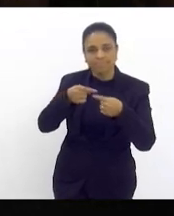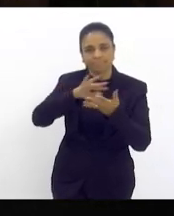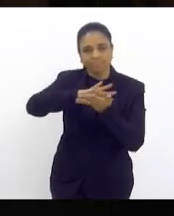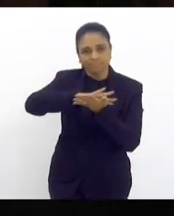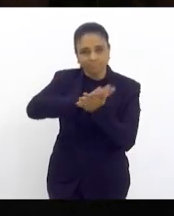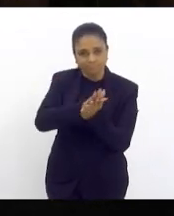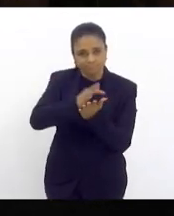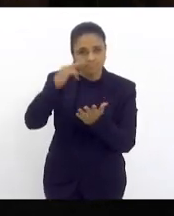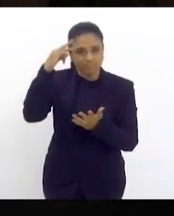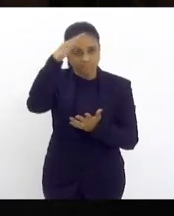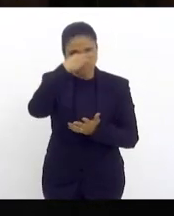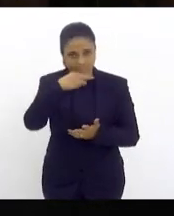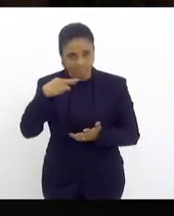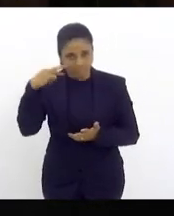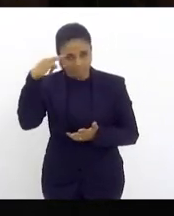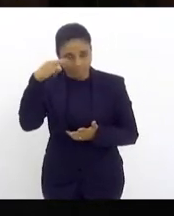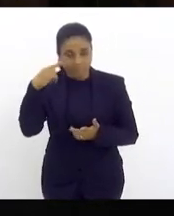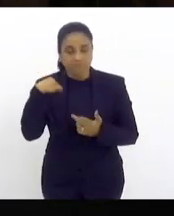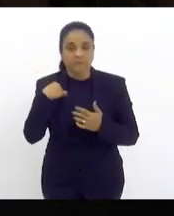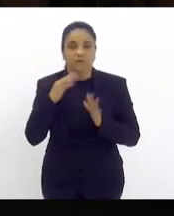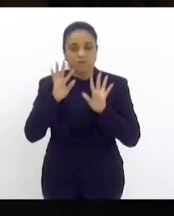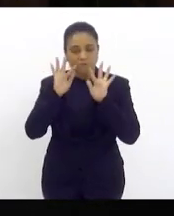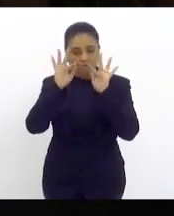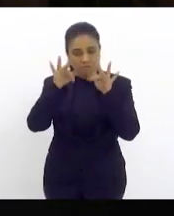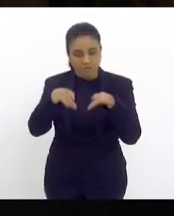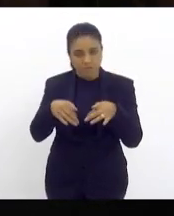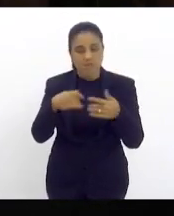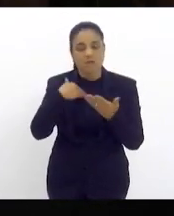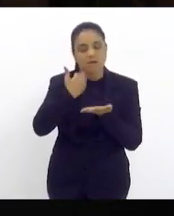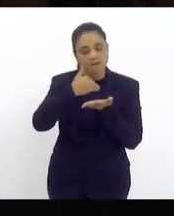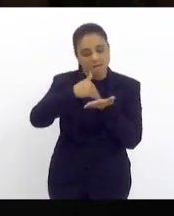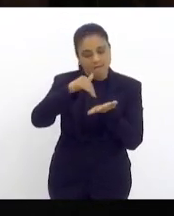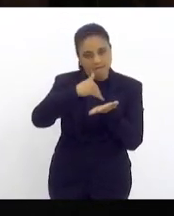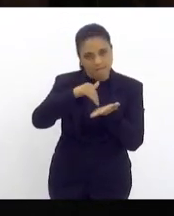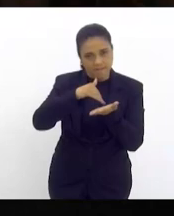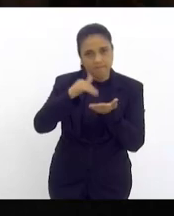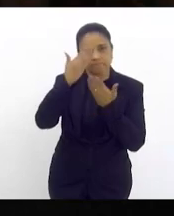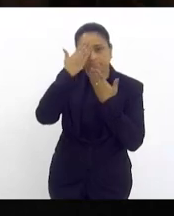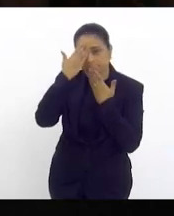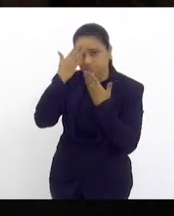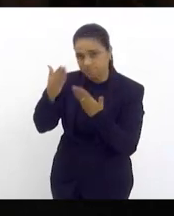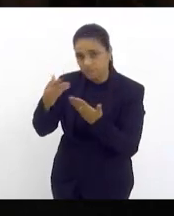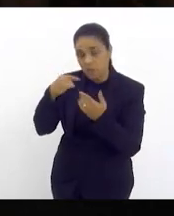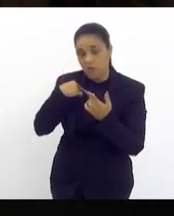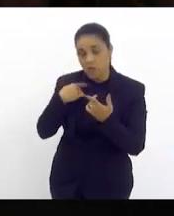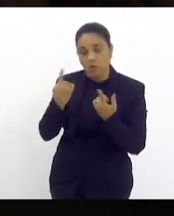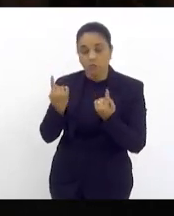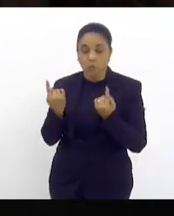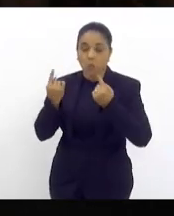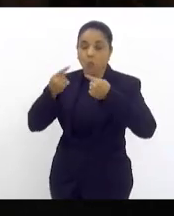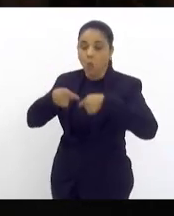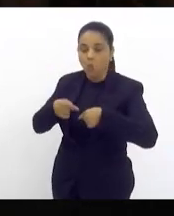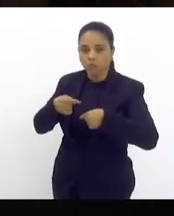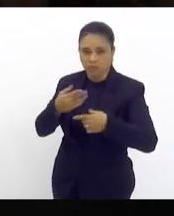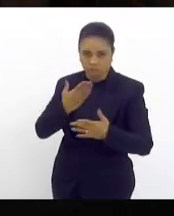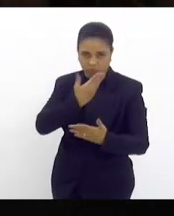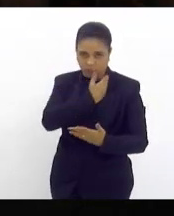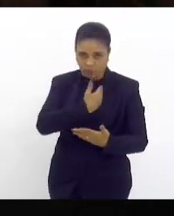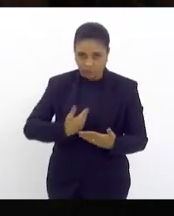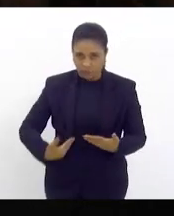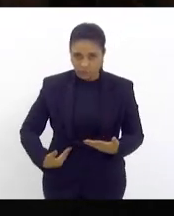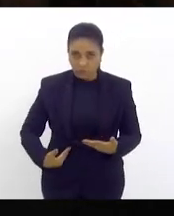fala Presidente agradecendo aos secretário Todos sabem eu sou oposição ao governo mas